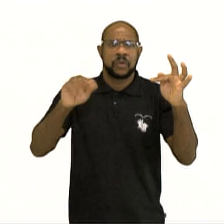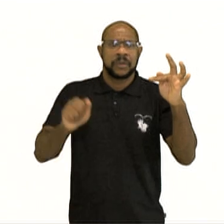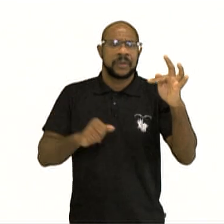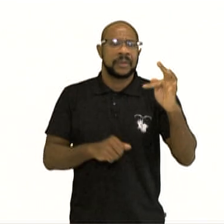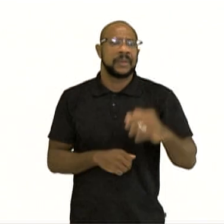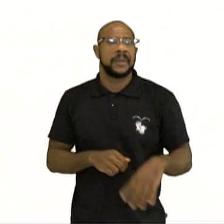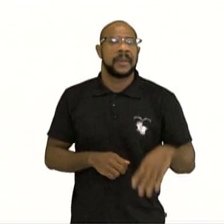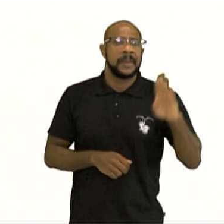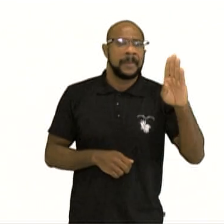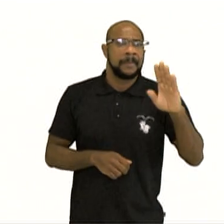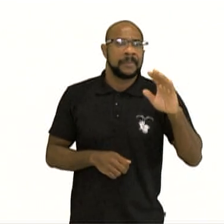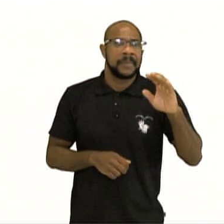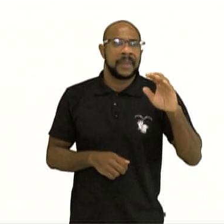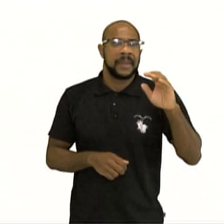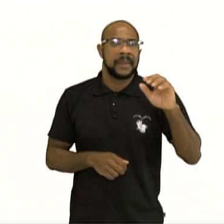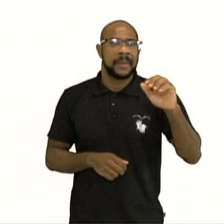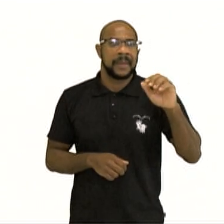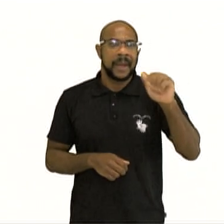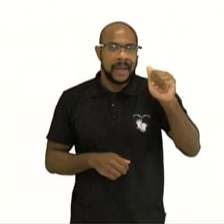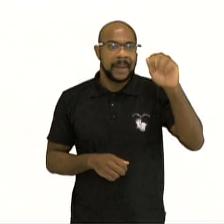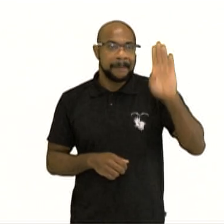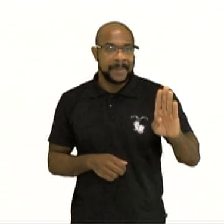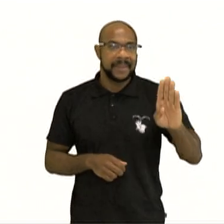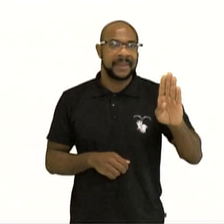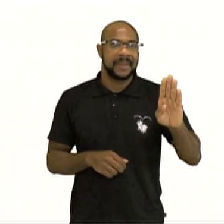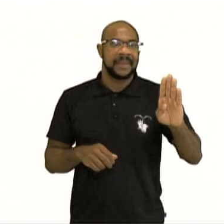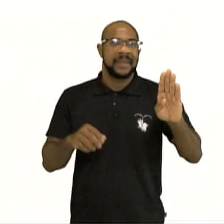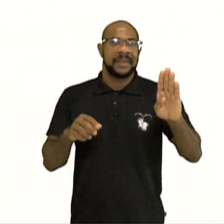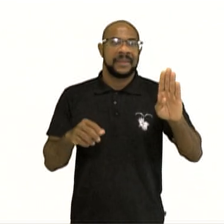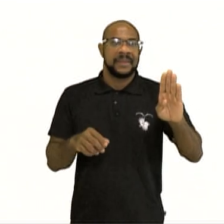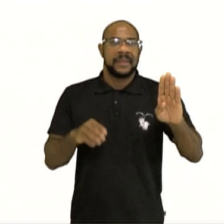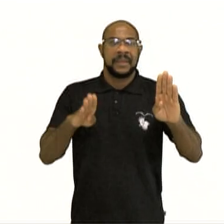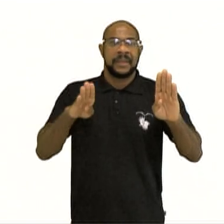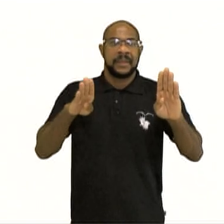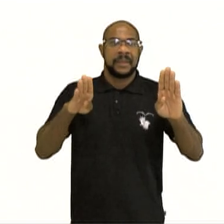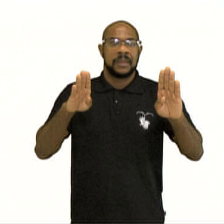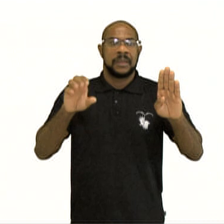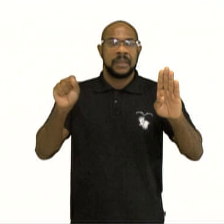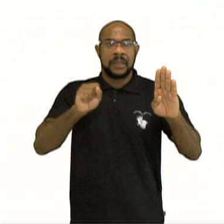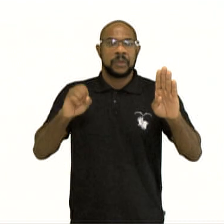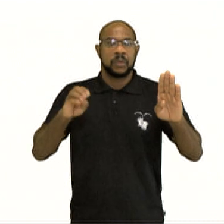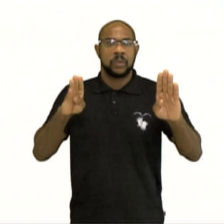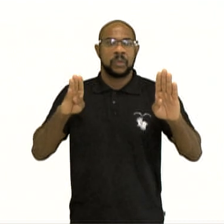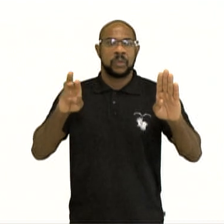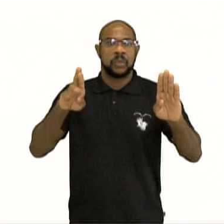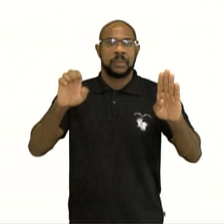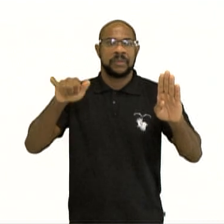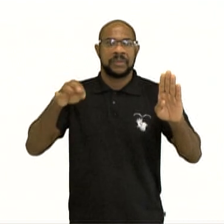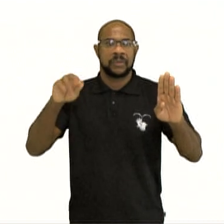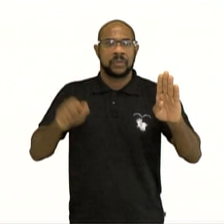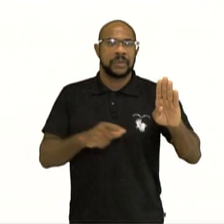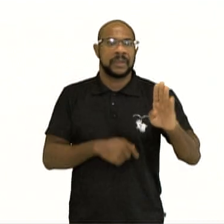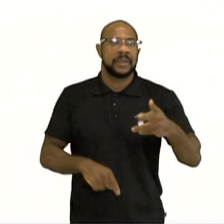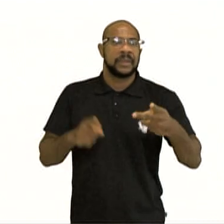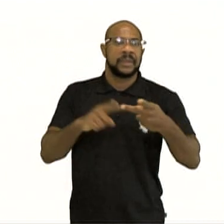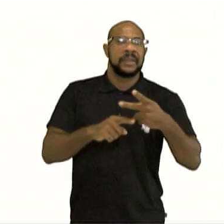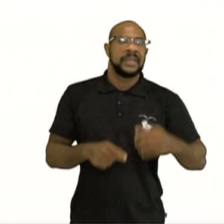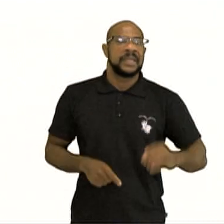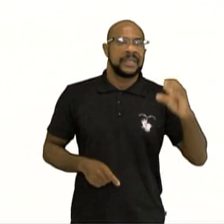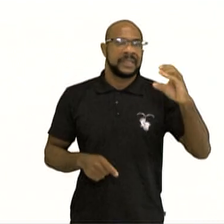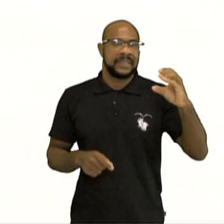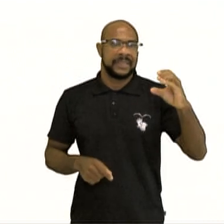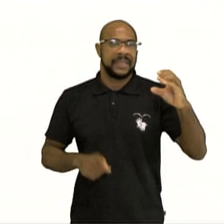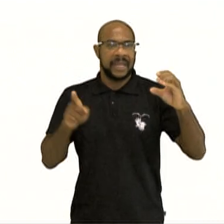função sobrejetora. C é uma função bijetora. D, a imagem de f é o